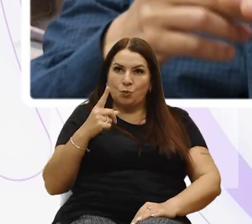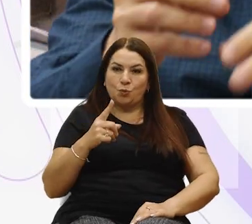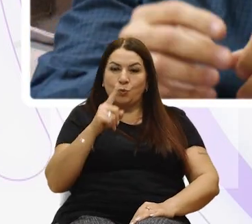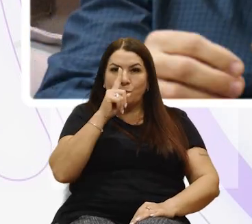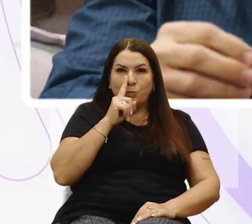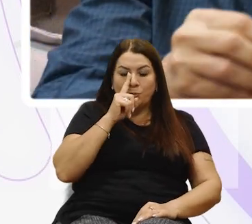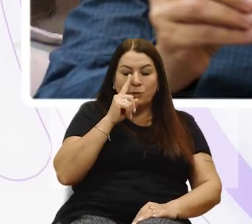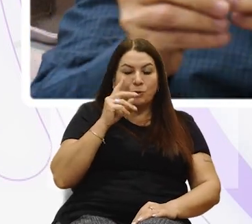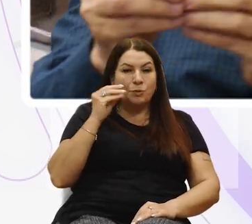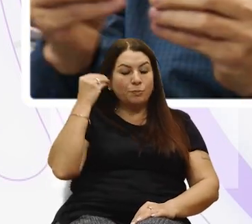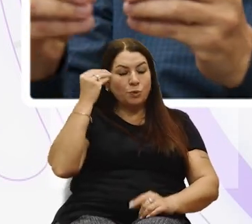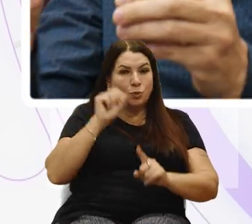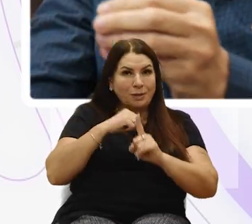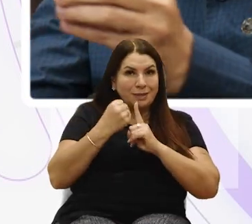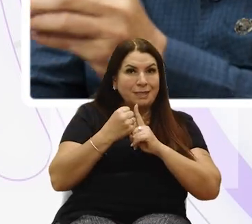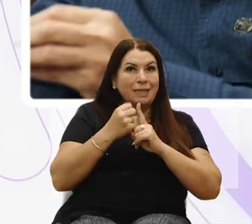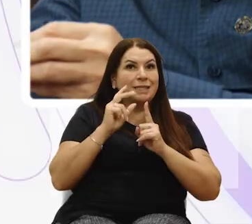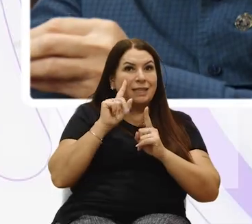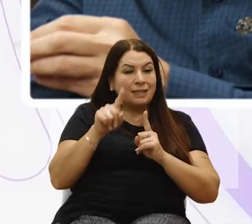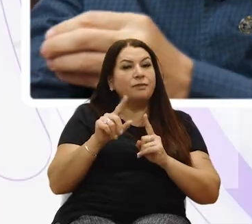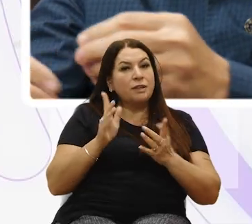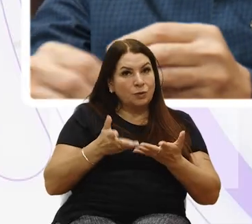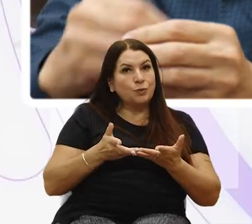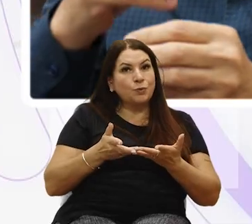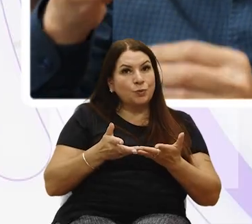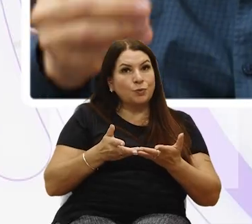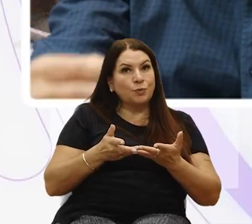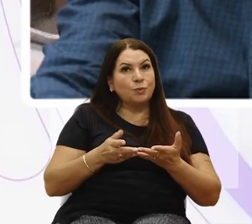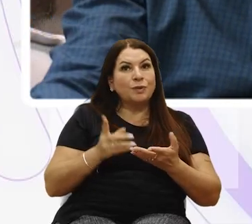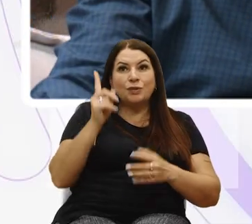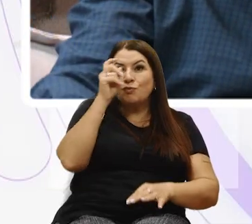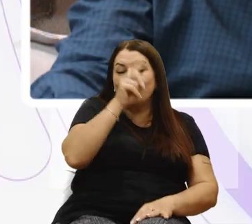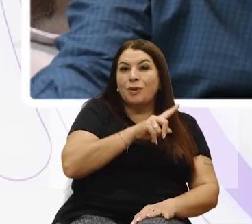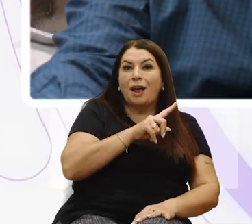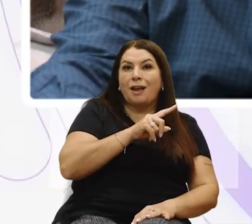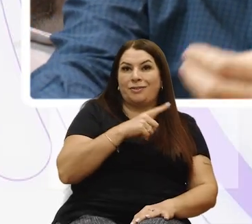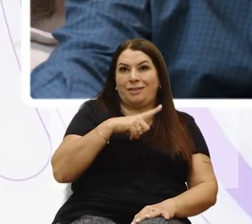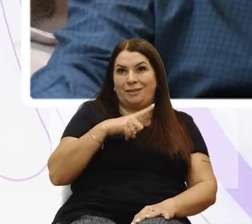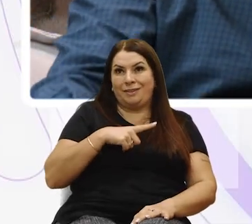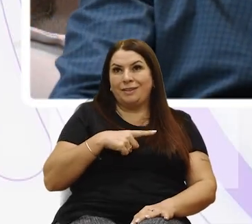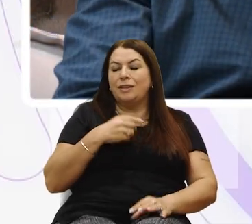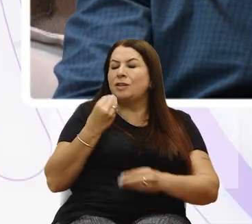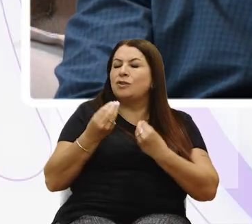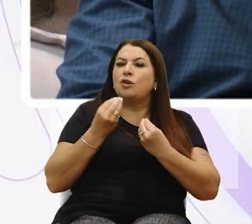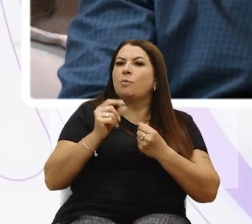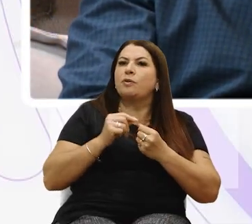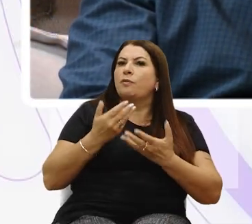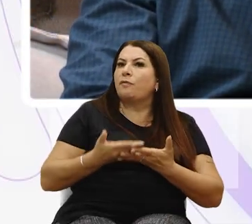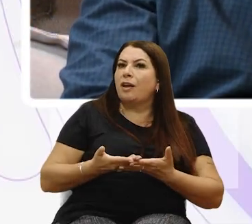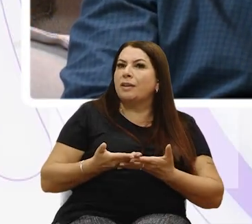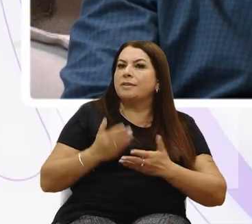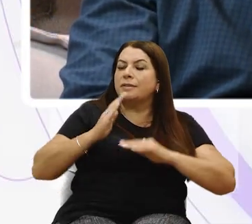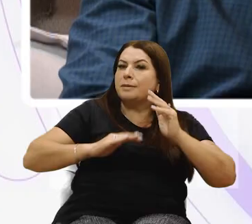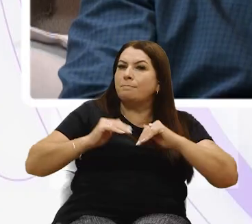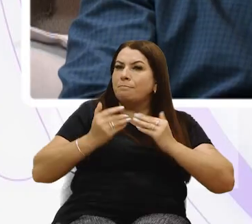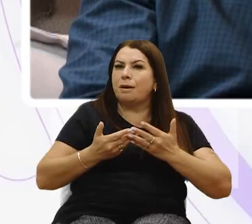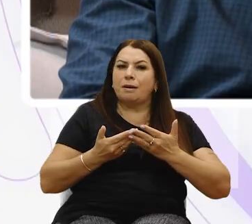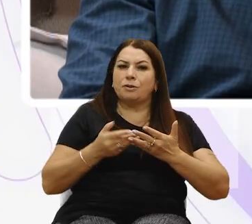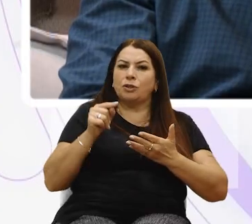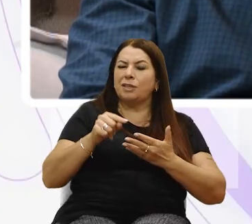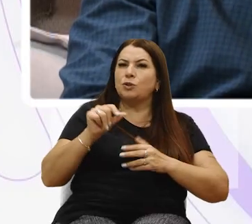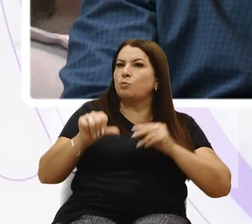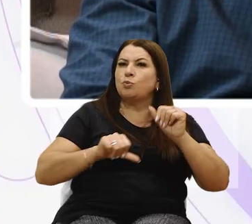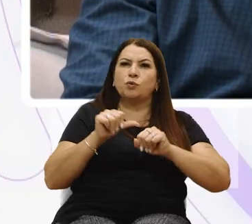riscos psicossociais, a gente tem que levar em conta isso, dessas dificuldades que são. E né? como é que a gente faz, na prática, com que